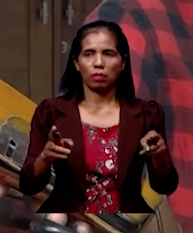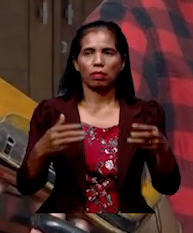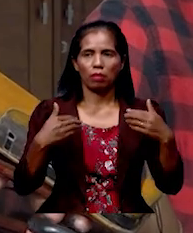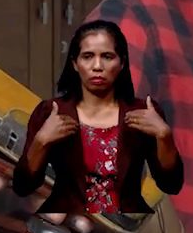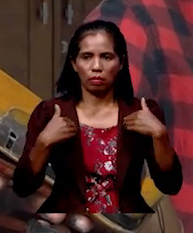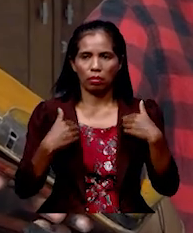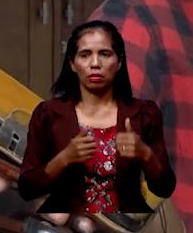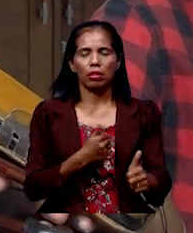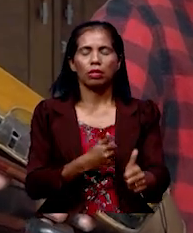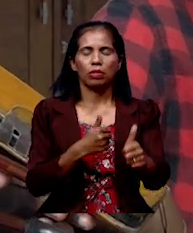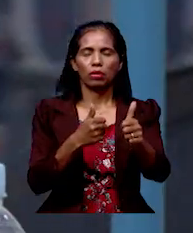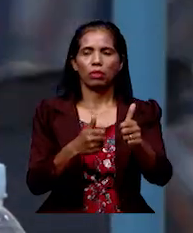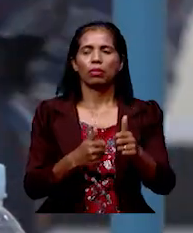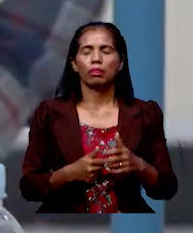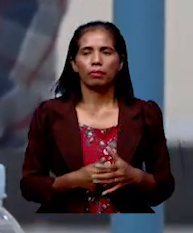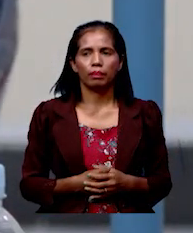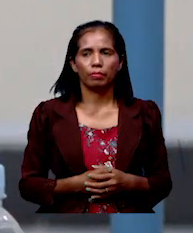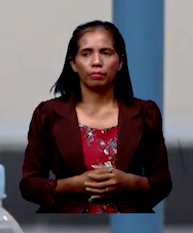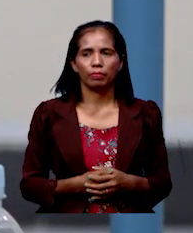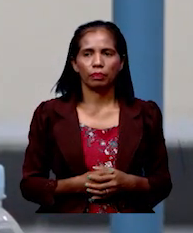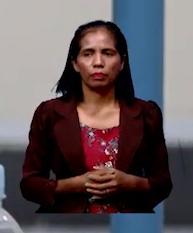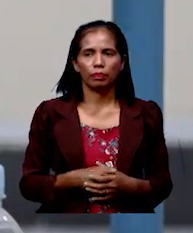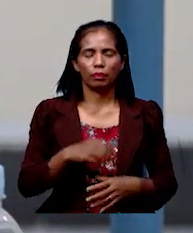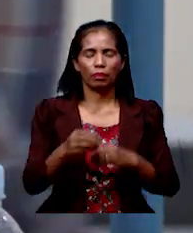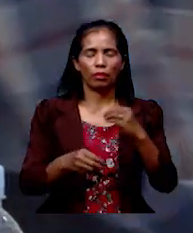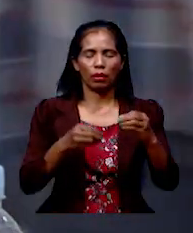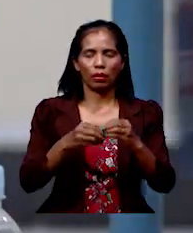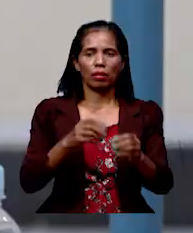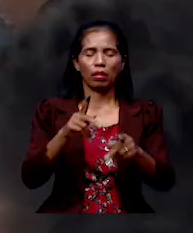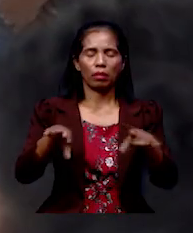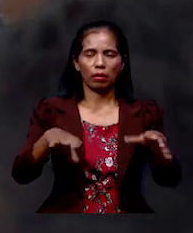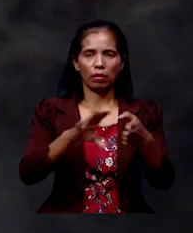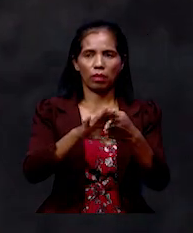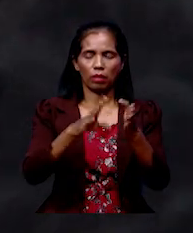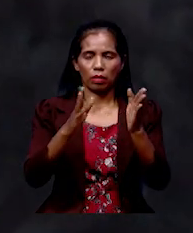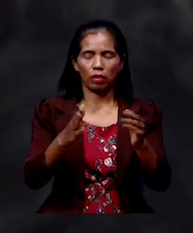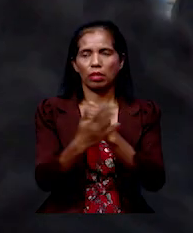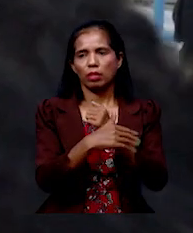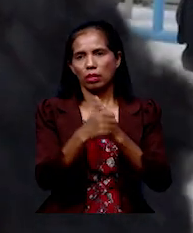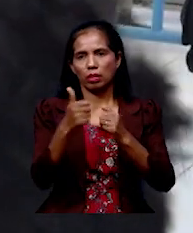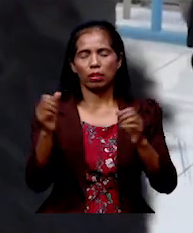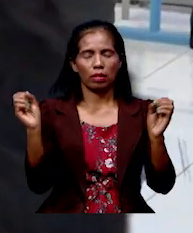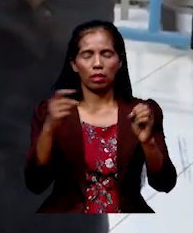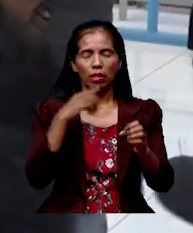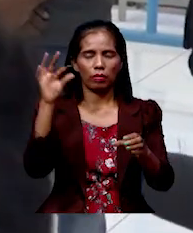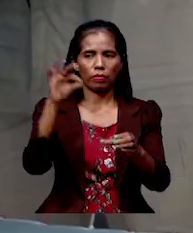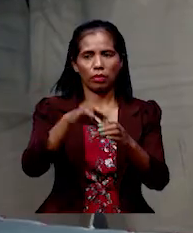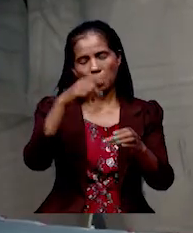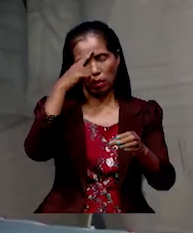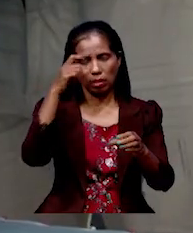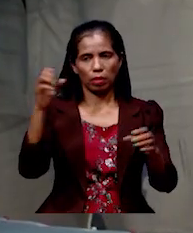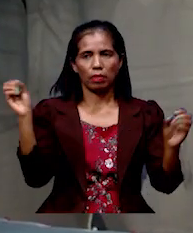ke lautur ni usulamitu ne. Kona ba eleitor balun iha rai liur la vota, José Belo Hateten, tamba la